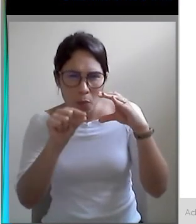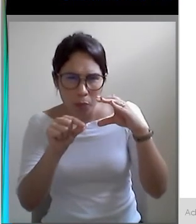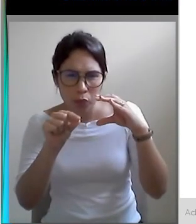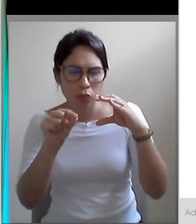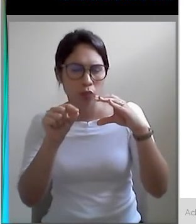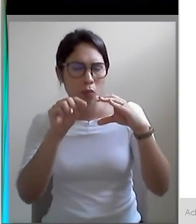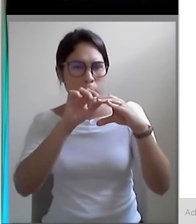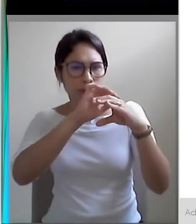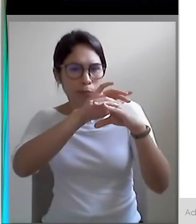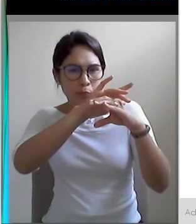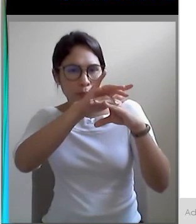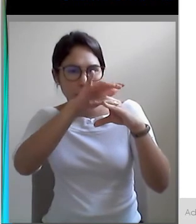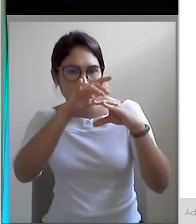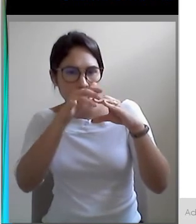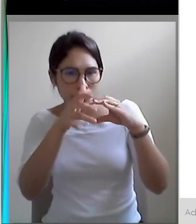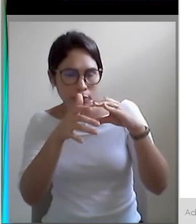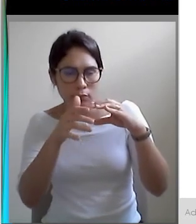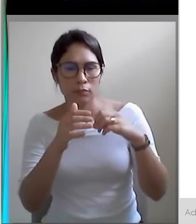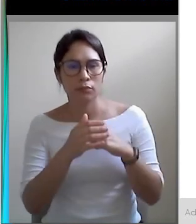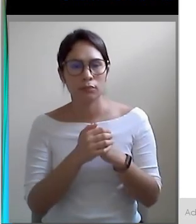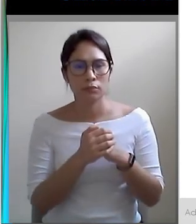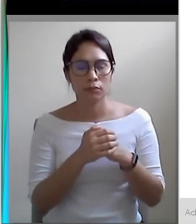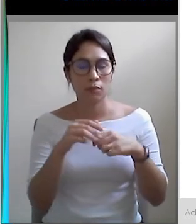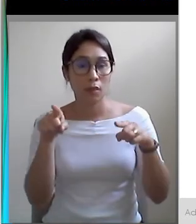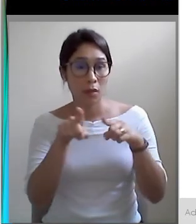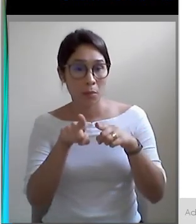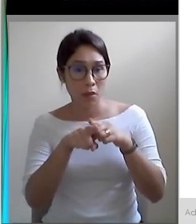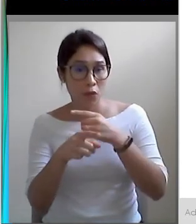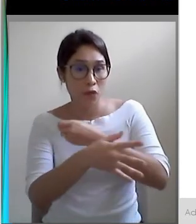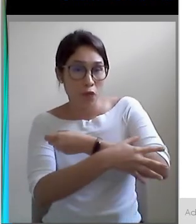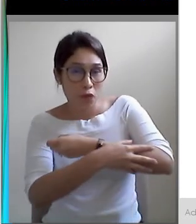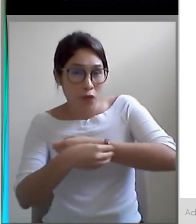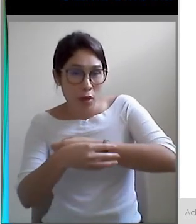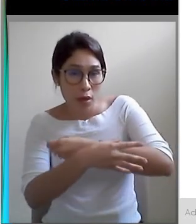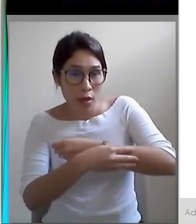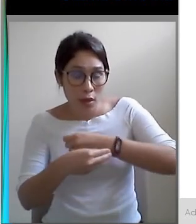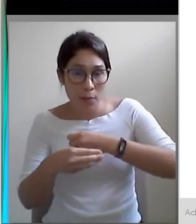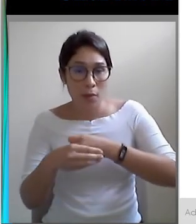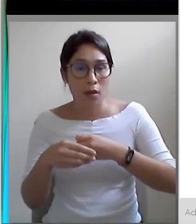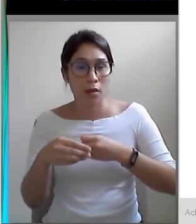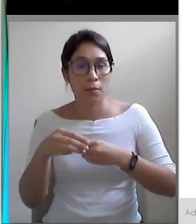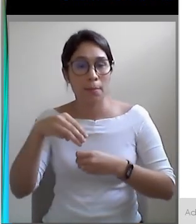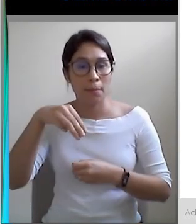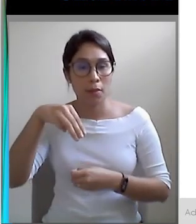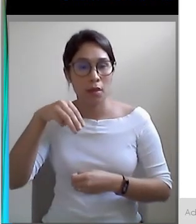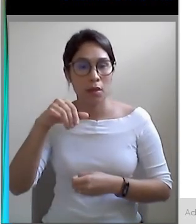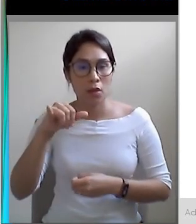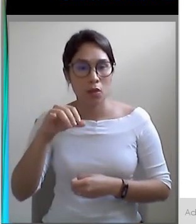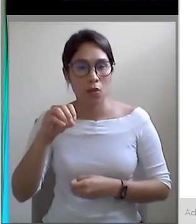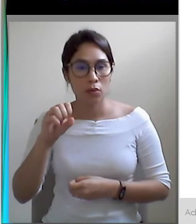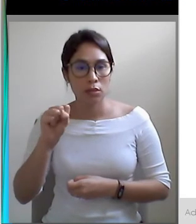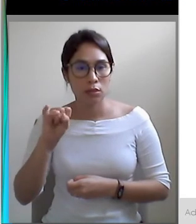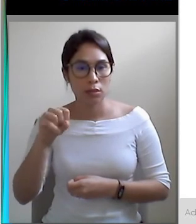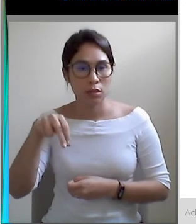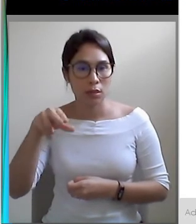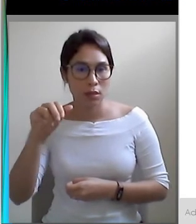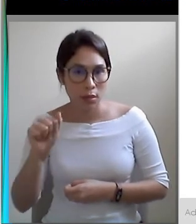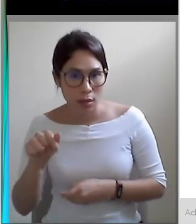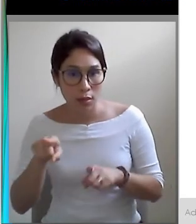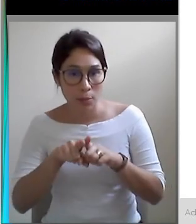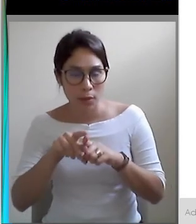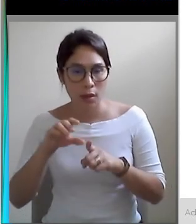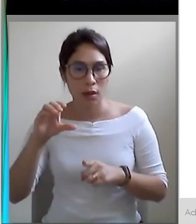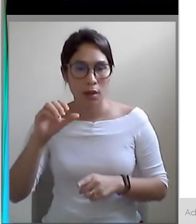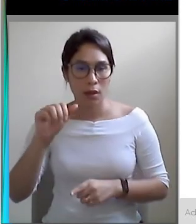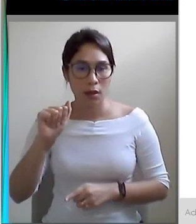microtúbulos externos próximo à periferia, além de fibras contráteis de actina e miosina.